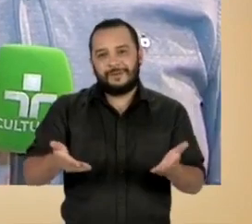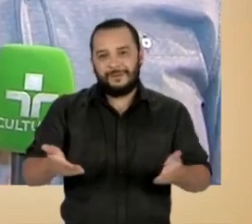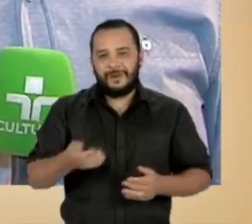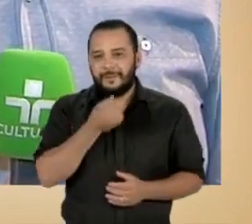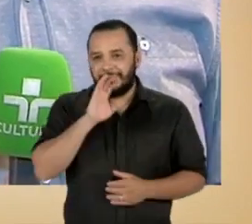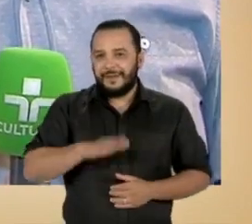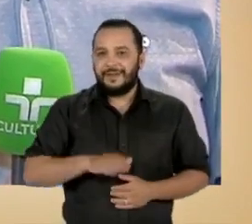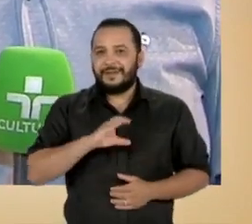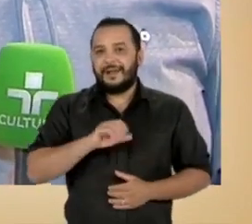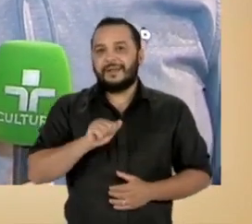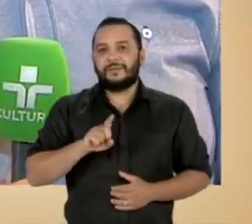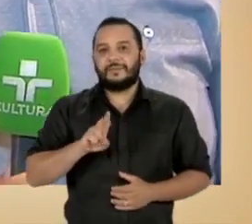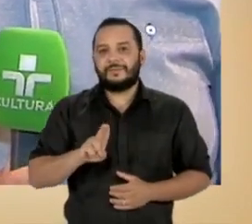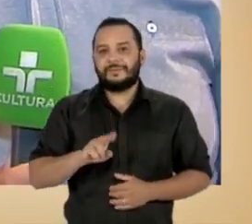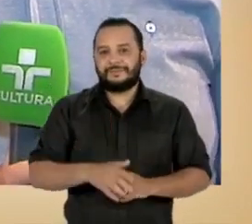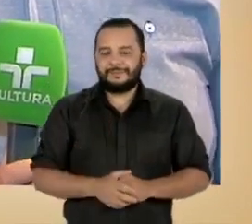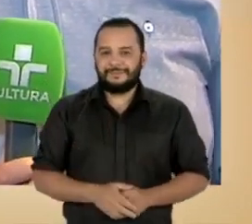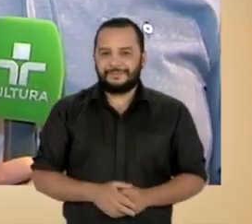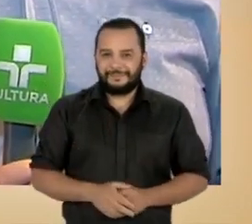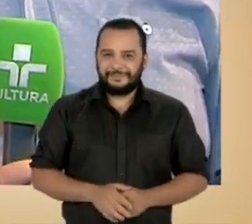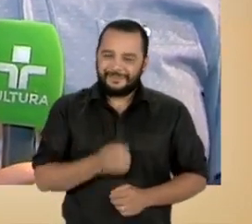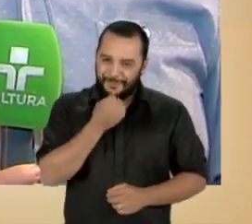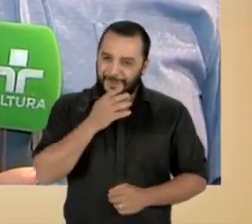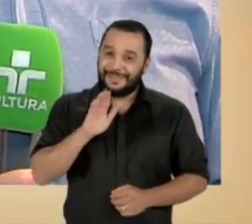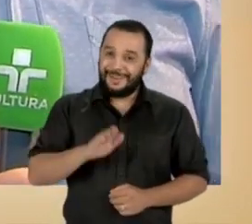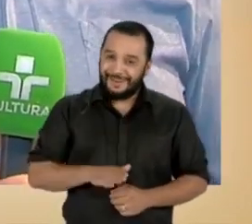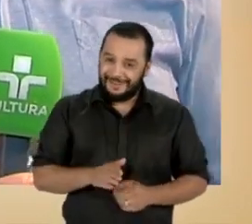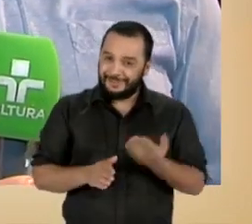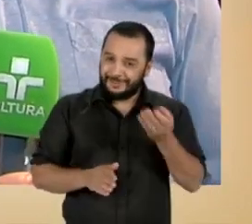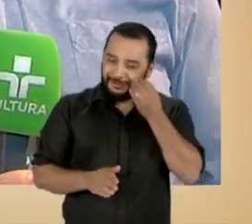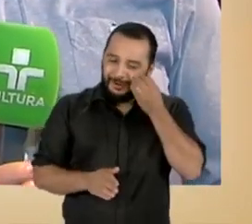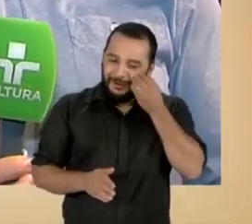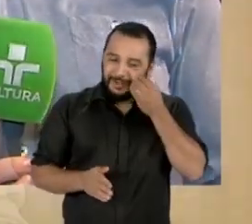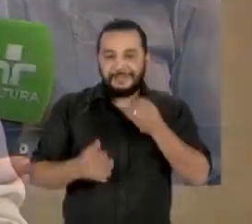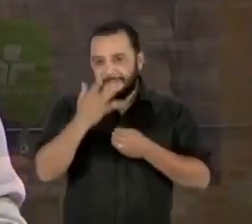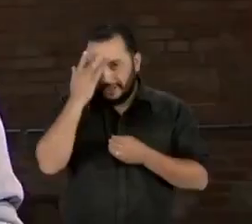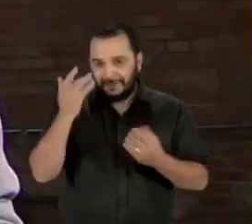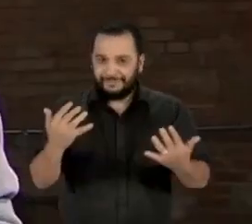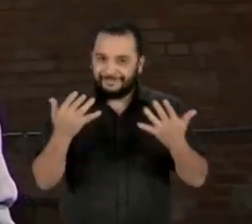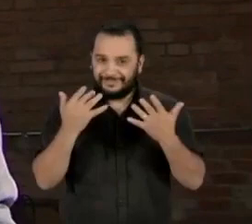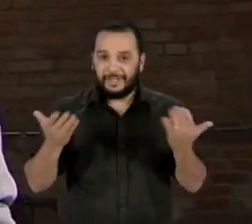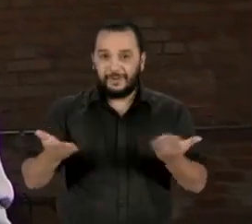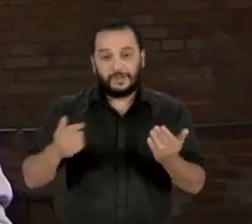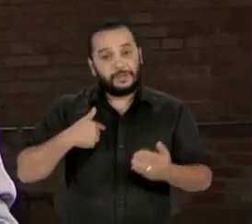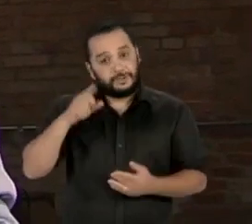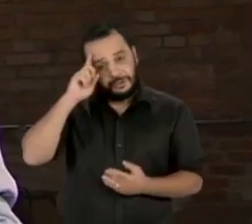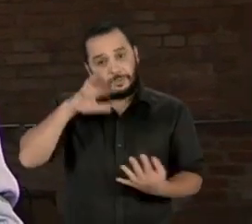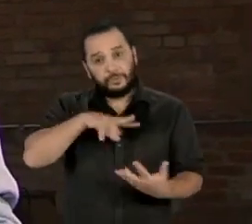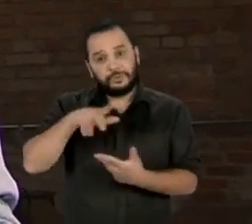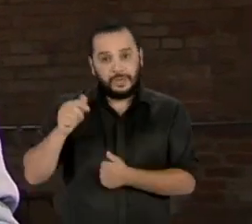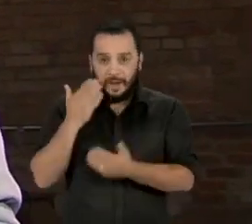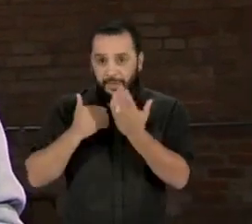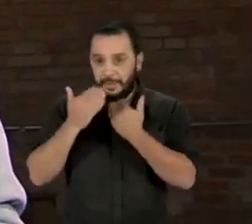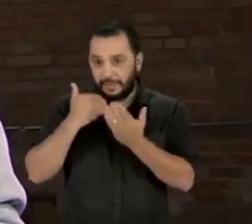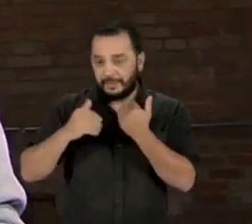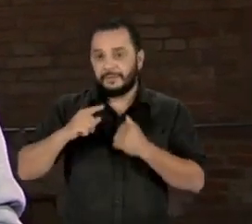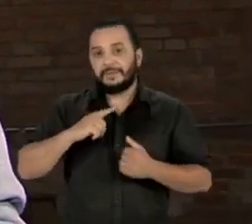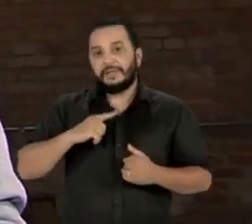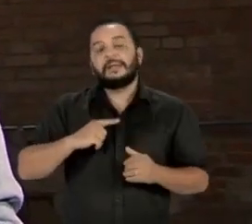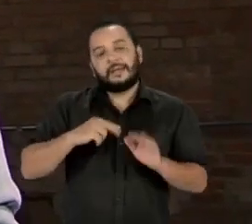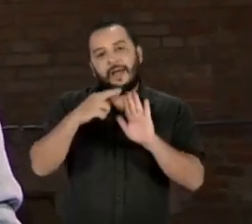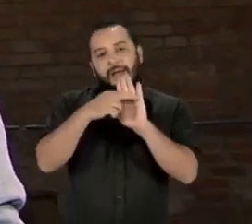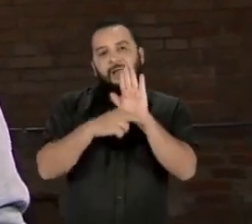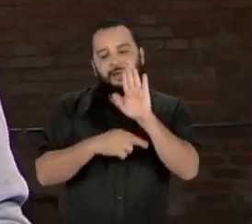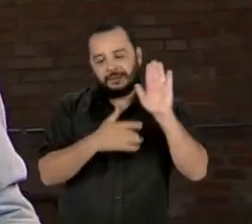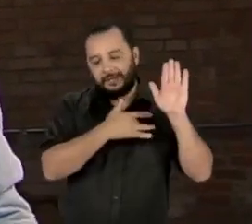tarde, Cadu. Boa tarde, Joyce. Para todo mundo que está nos assistindo, pois é, no Dia Mundial da Alimentação, o tema é dietas saudáveis